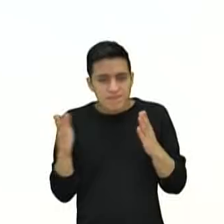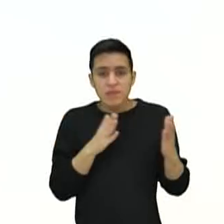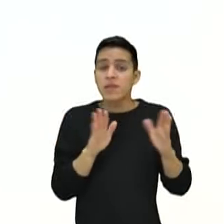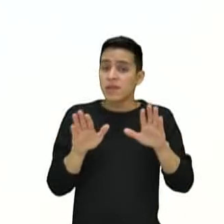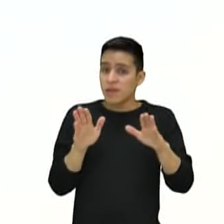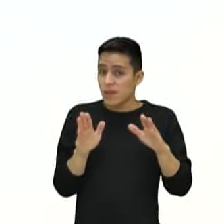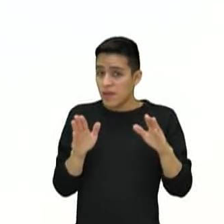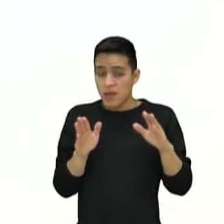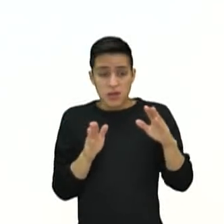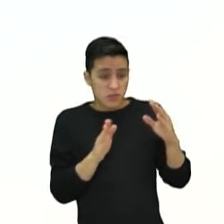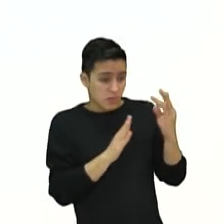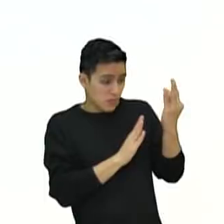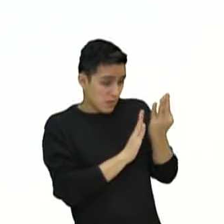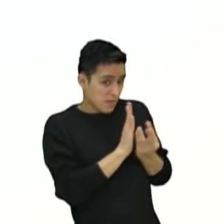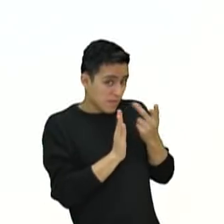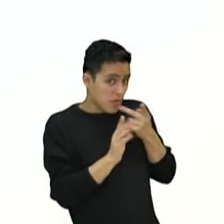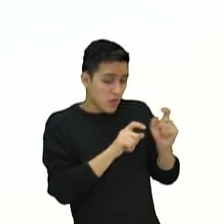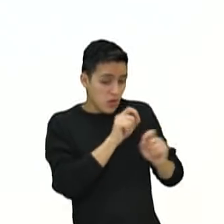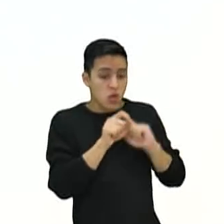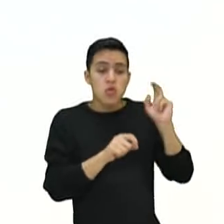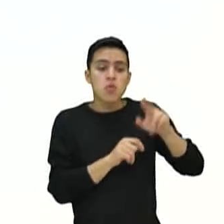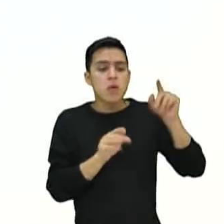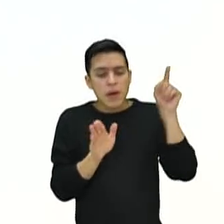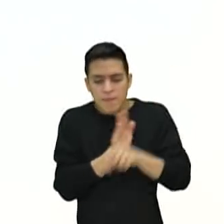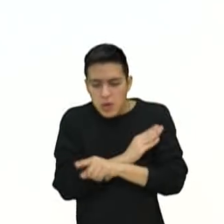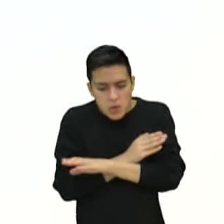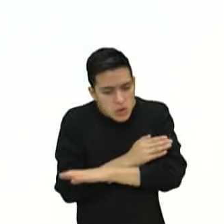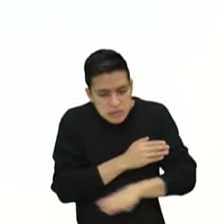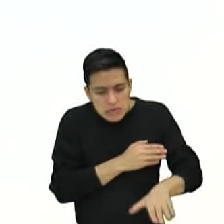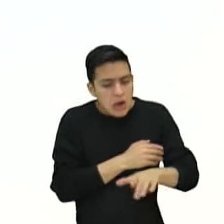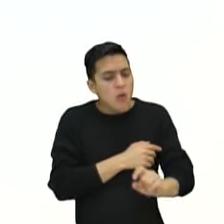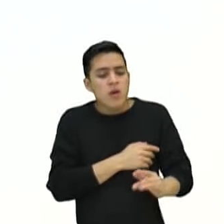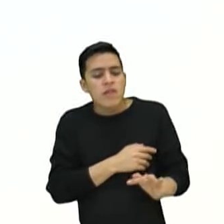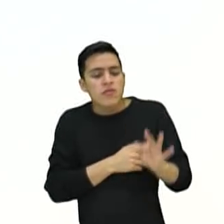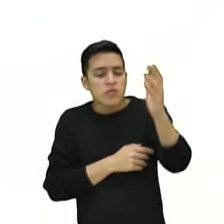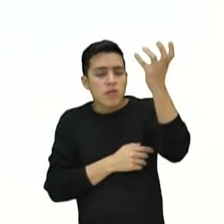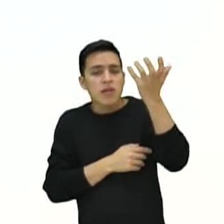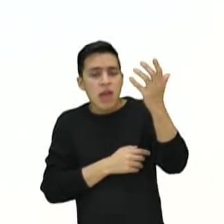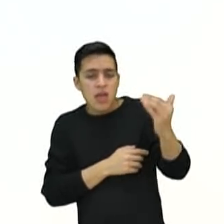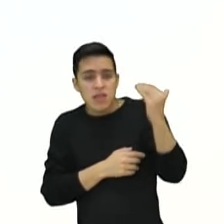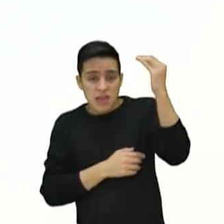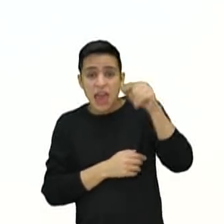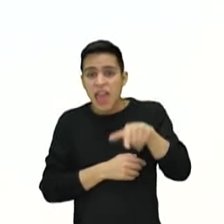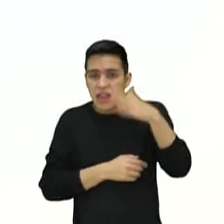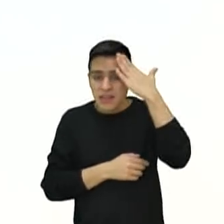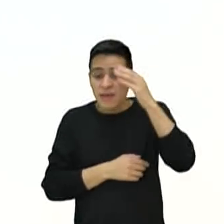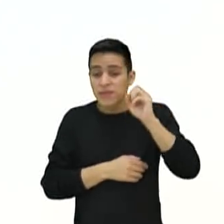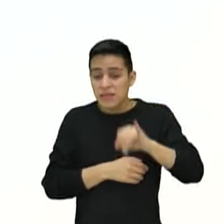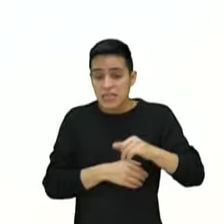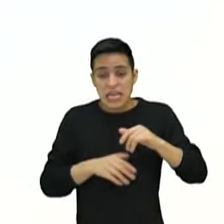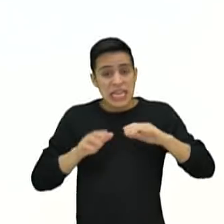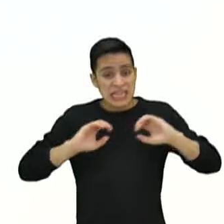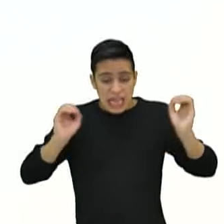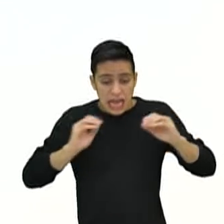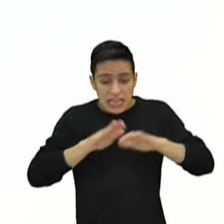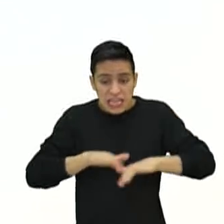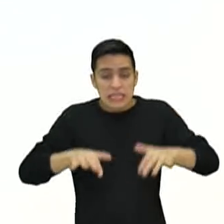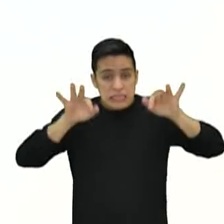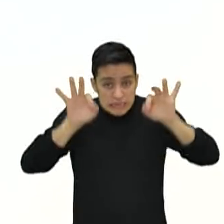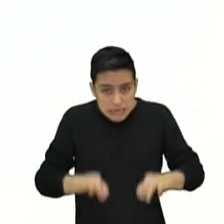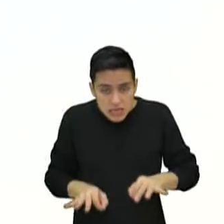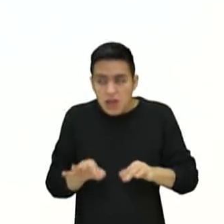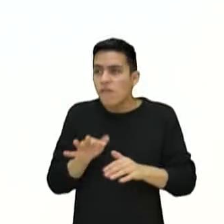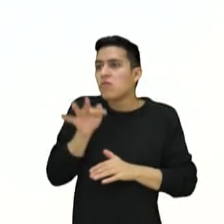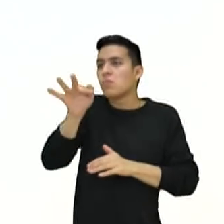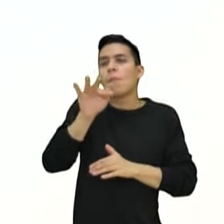Não se pergunta nunca à criança o que ela pretende ser quando crescer. Ela sabe que nada será se não viver plenamente o ser infantil. Nada será